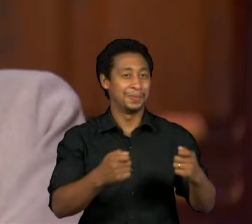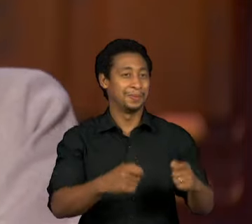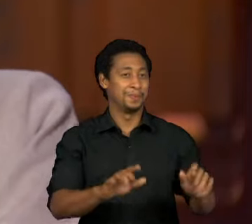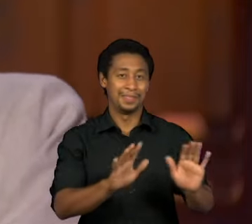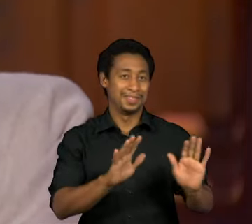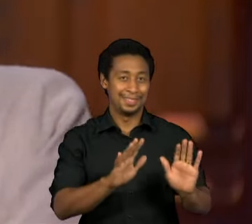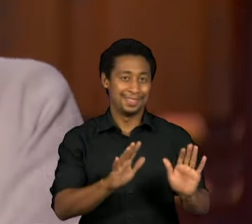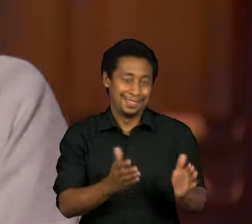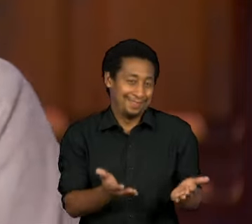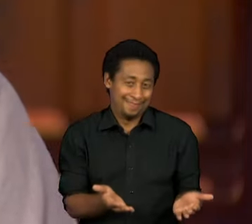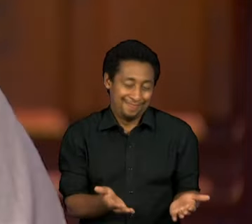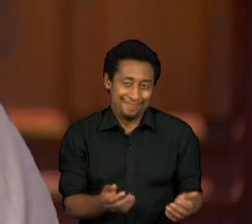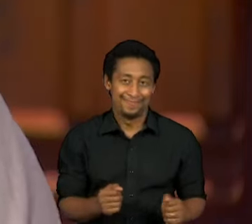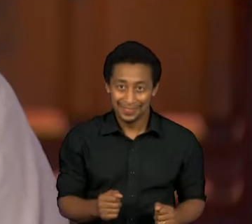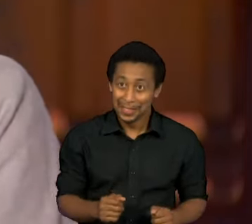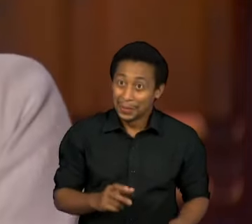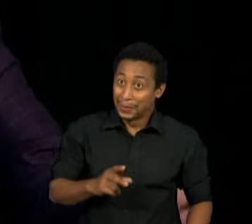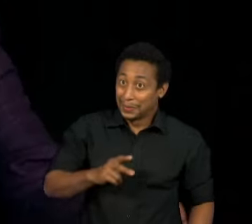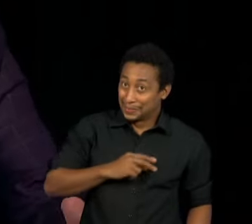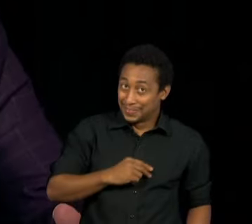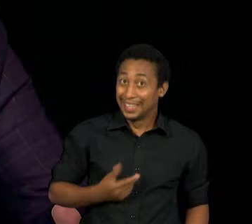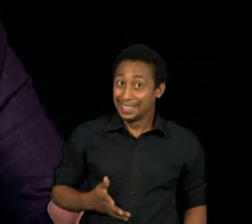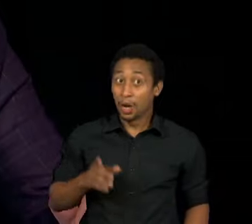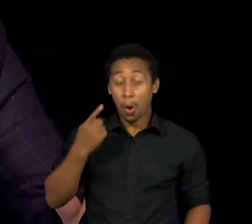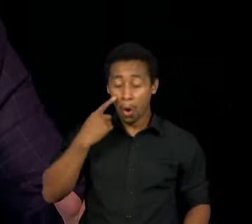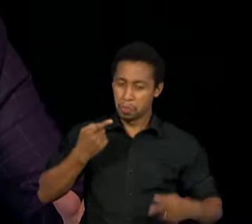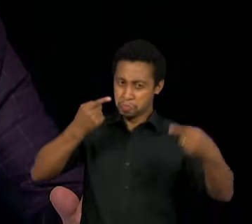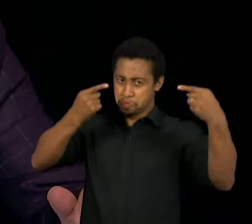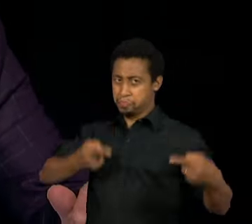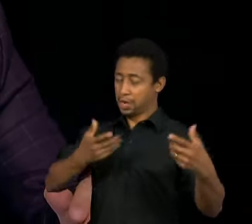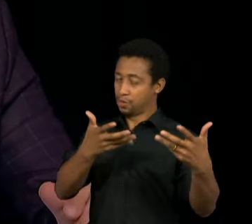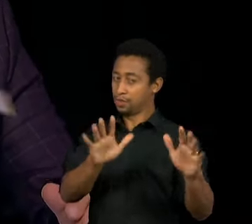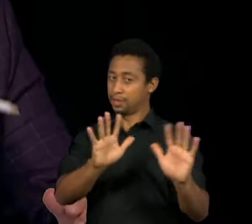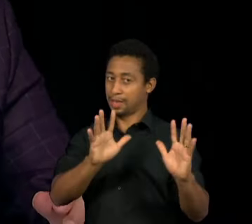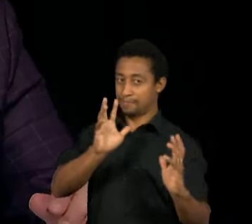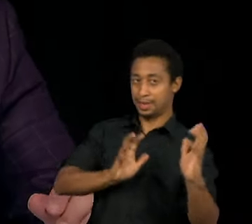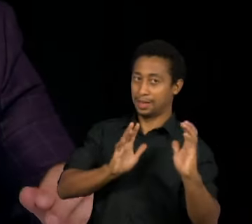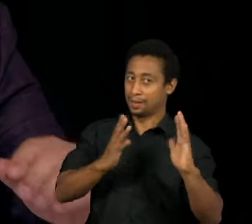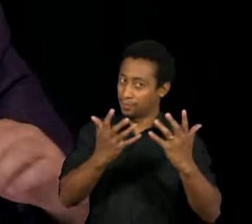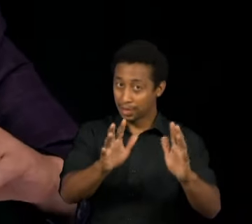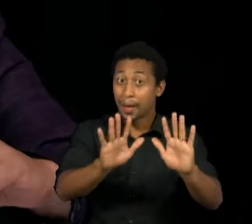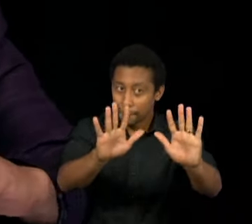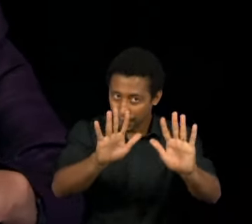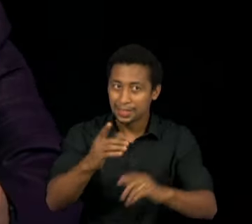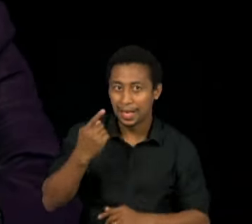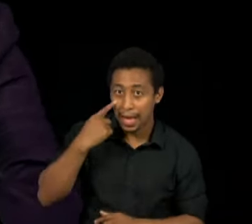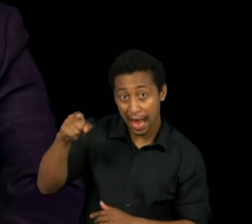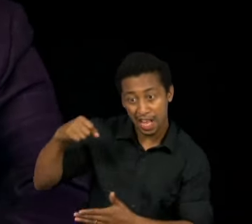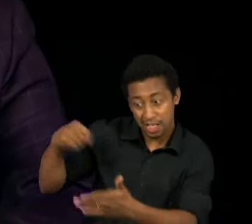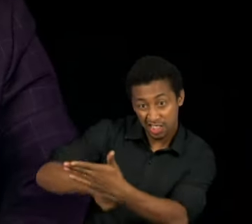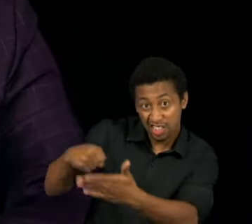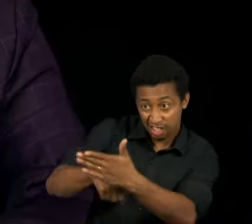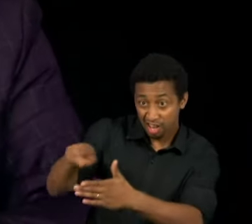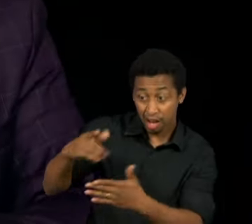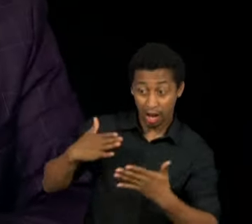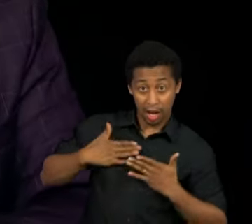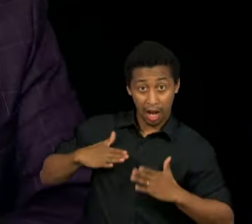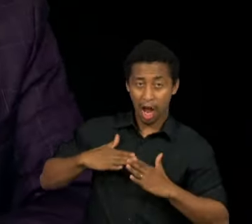eu não sou tristeza mas ela não acreditei mas vocês pensa que eu vou deixar irritante descansar